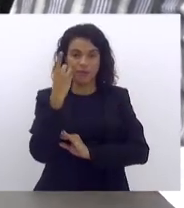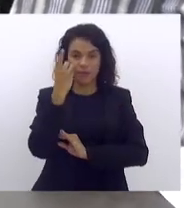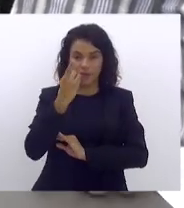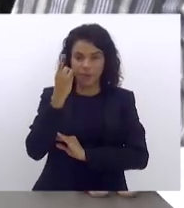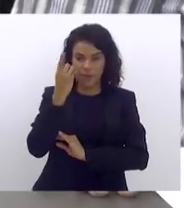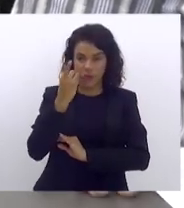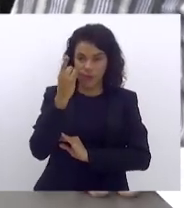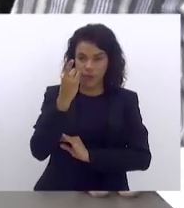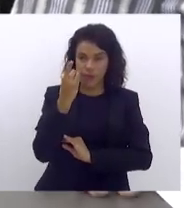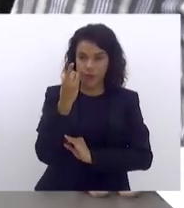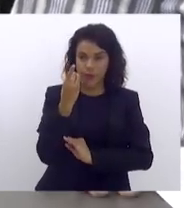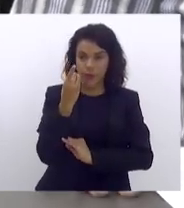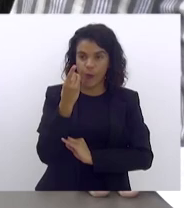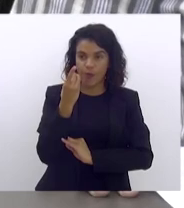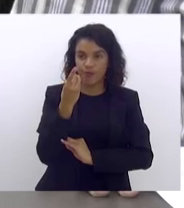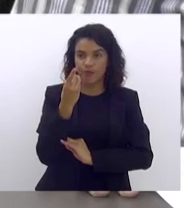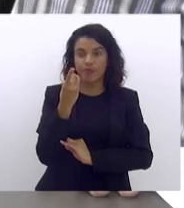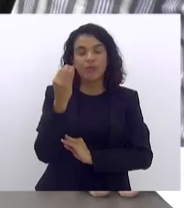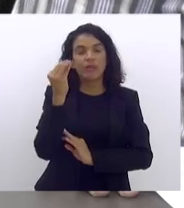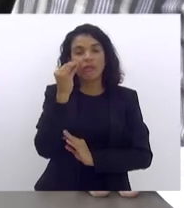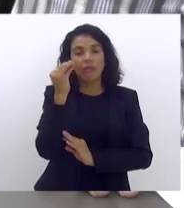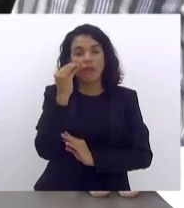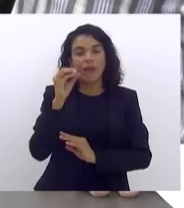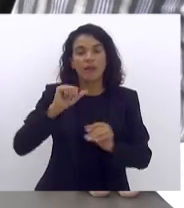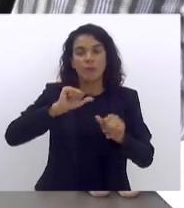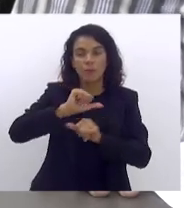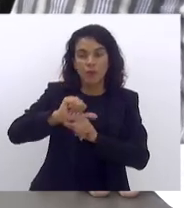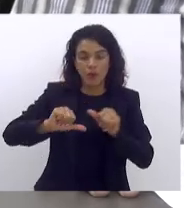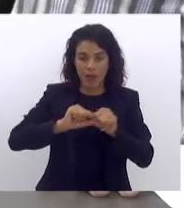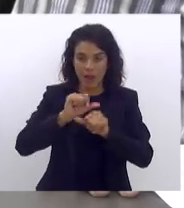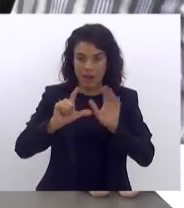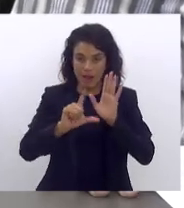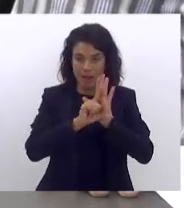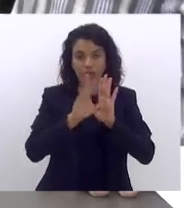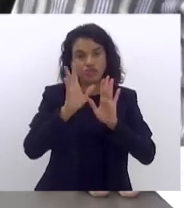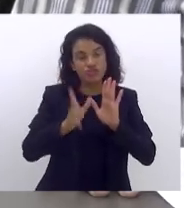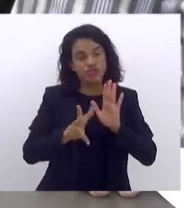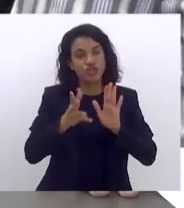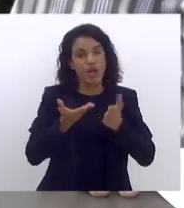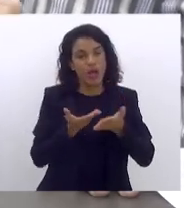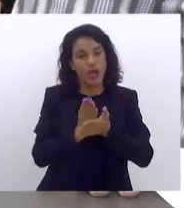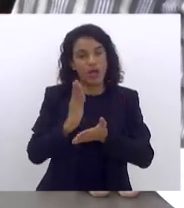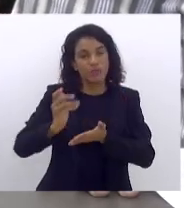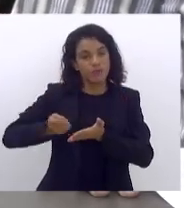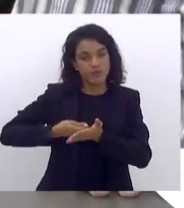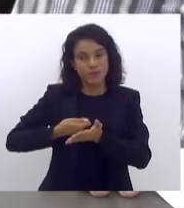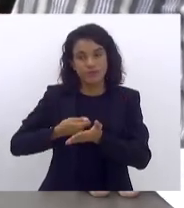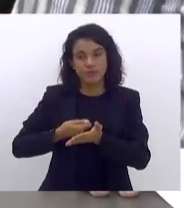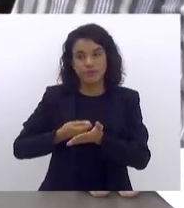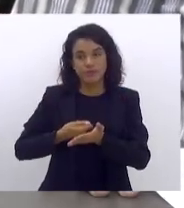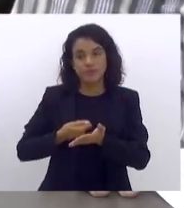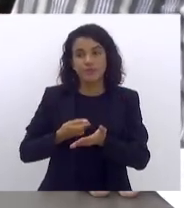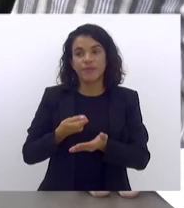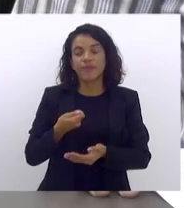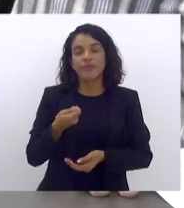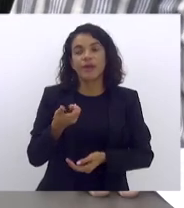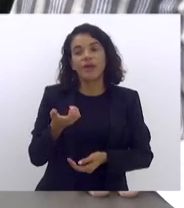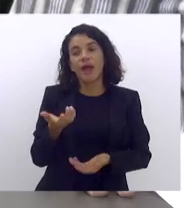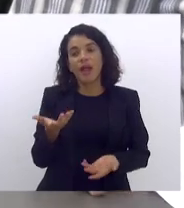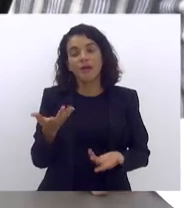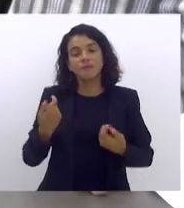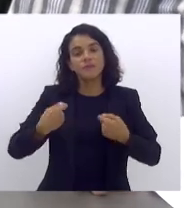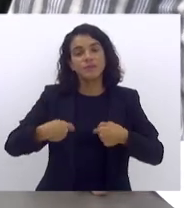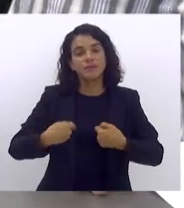que tenta modificar a lei dela, já sancionada, sem fonte. E ela apenas diz que